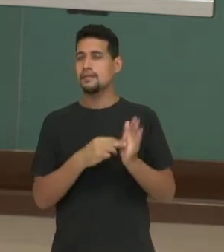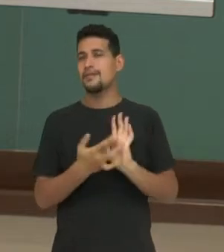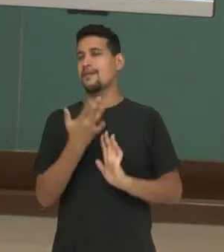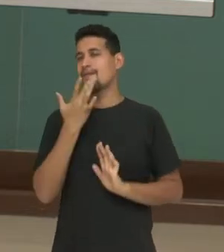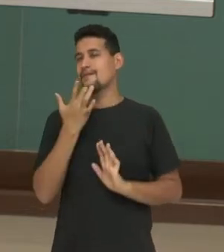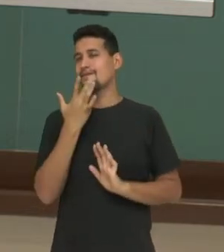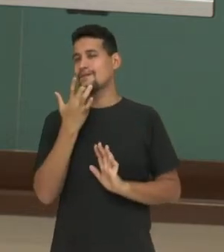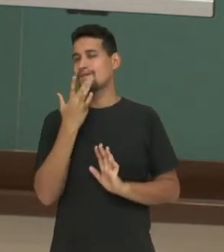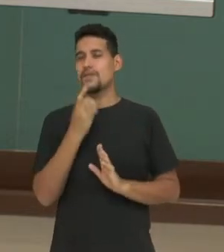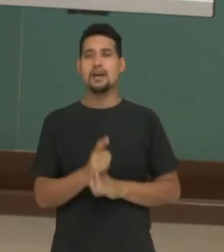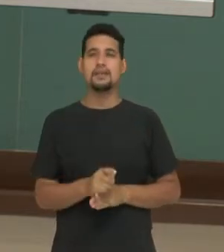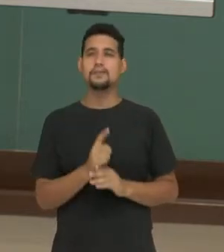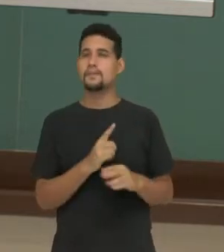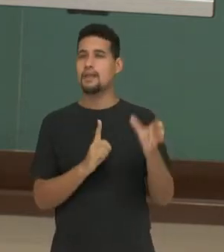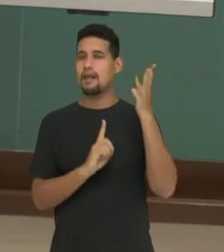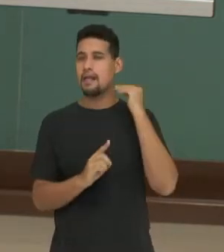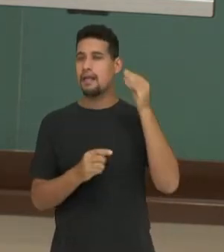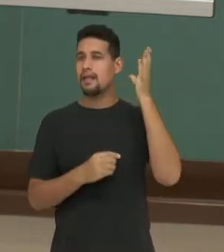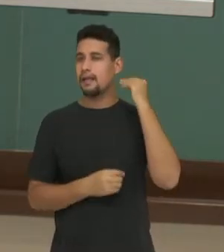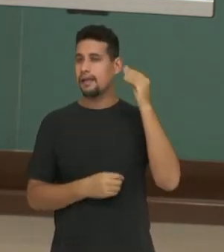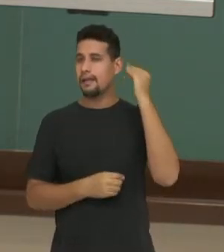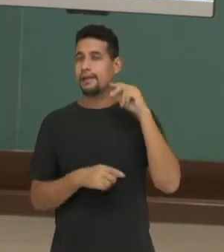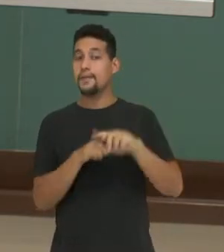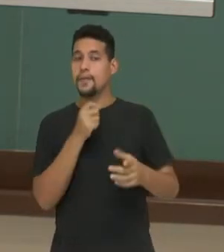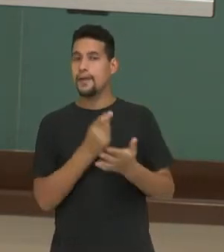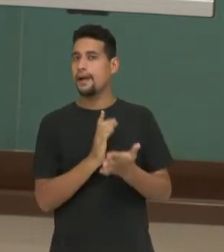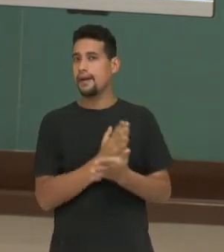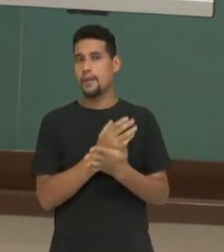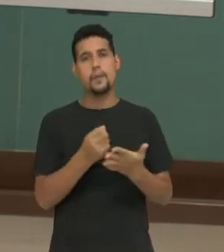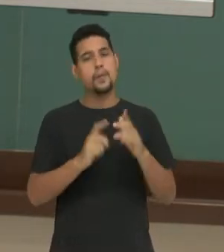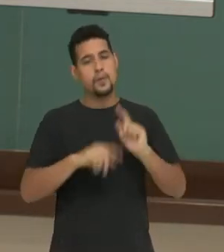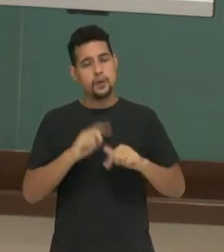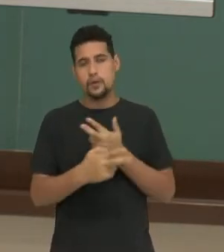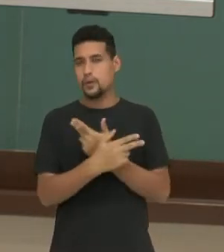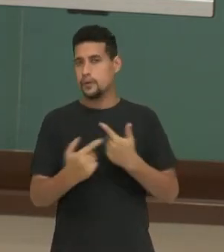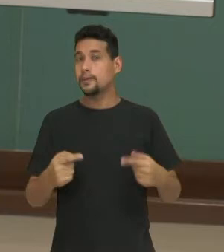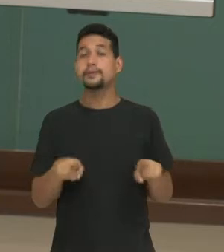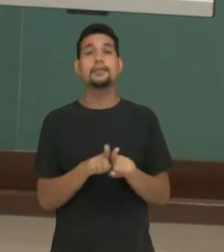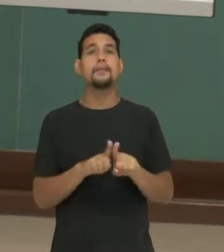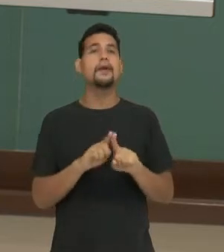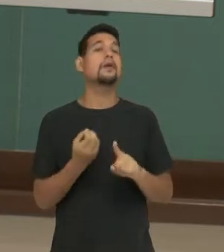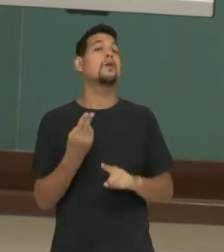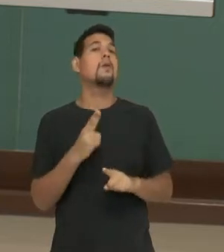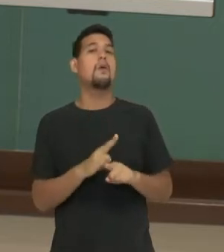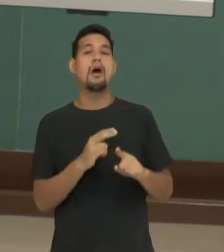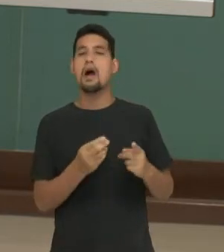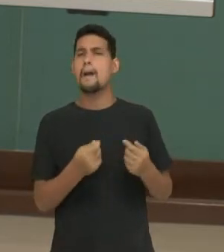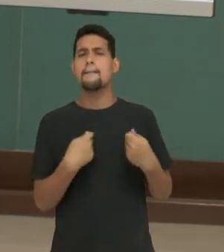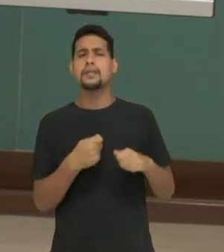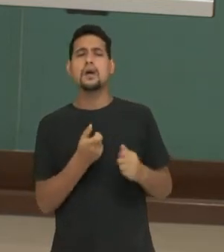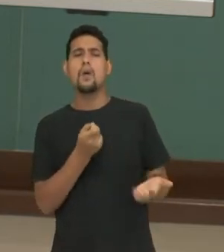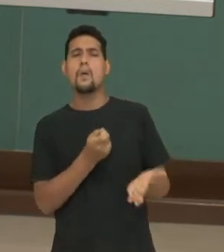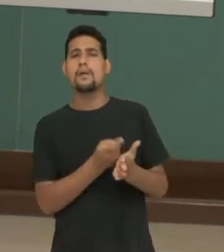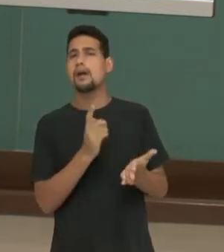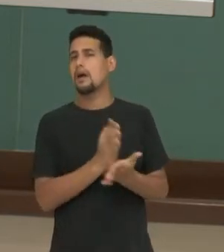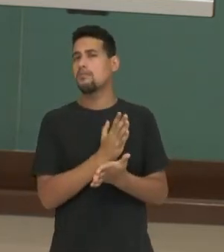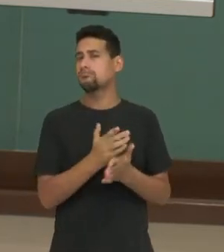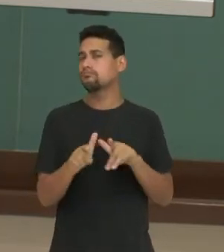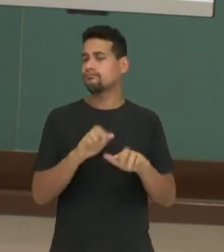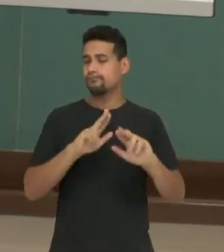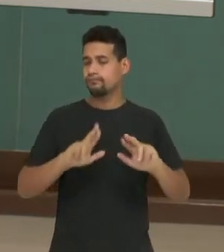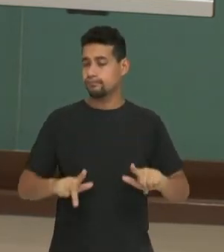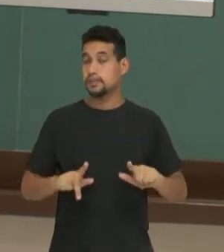facilmente persuadidos a consumirem determinados produtos, né, a contratarem determinados